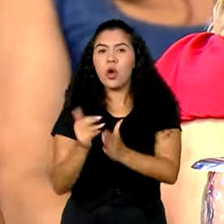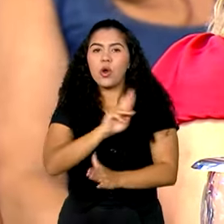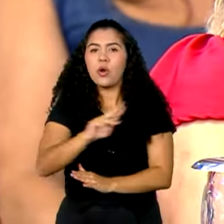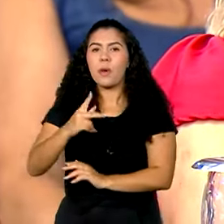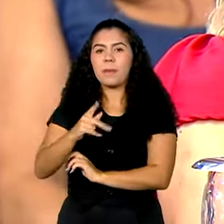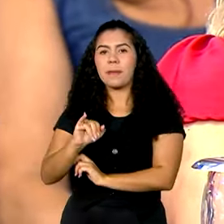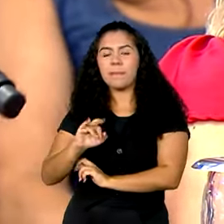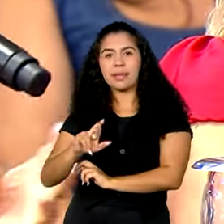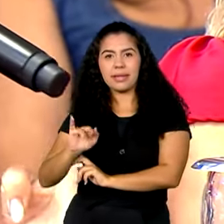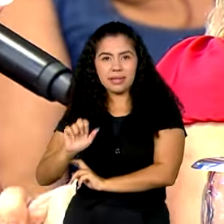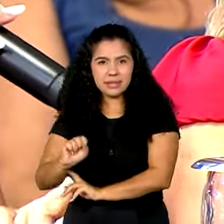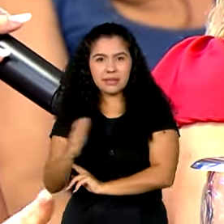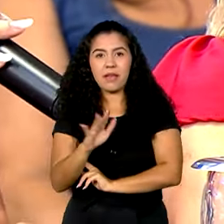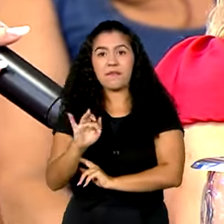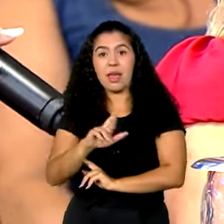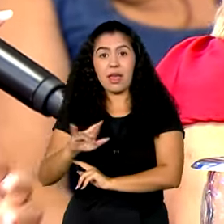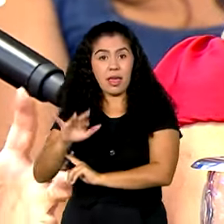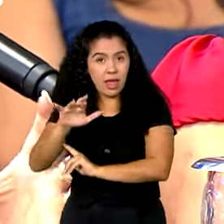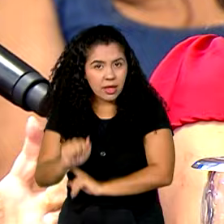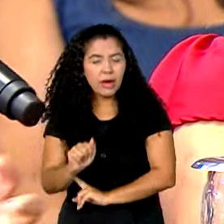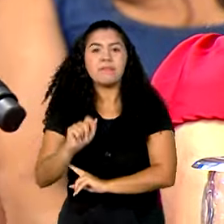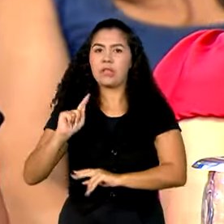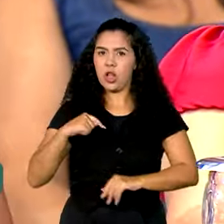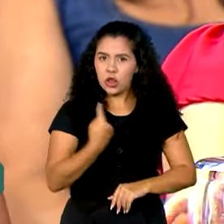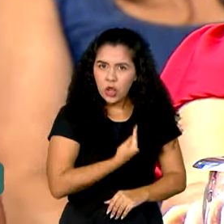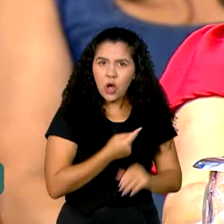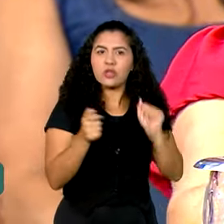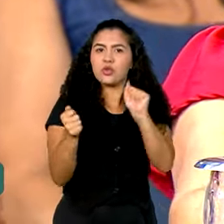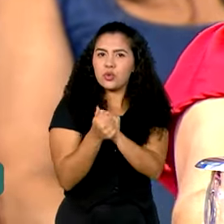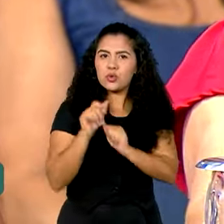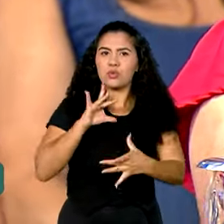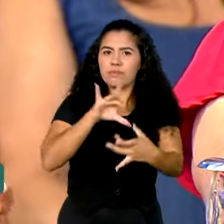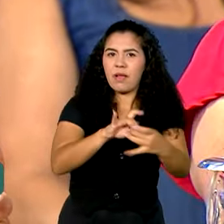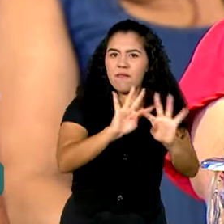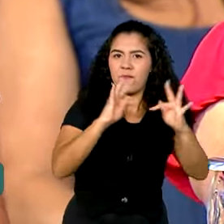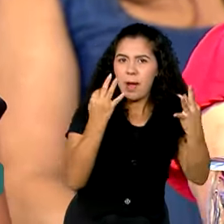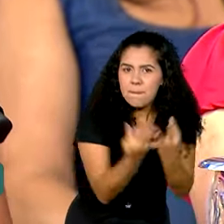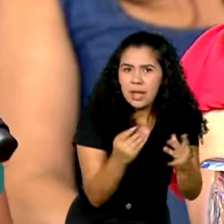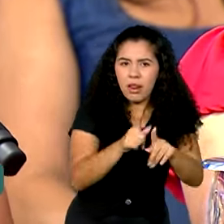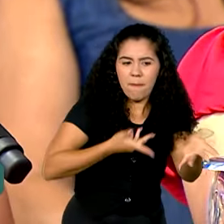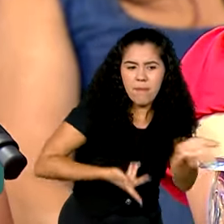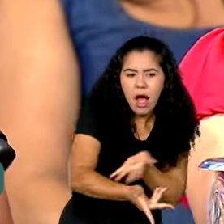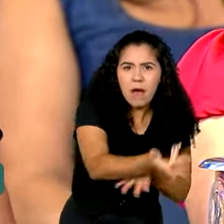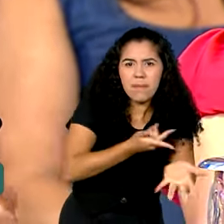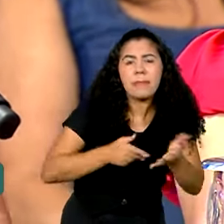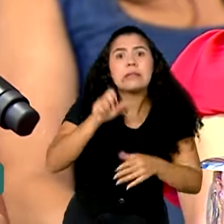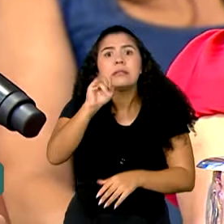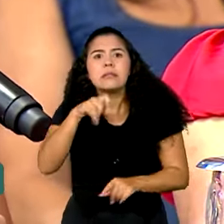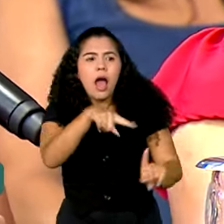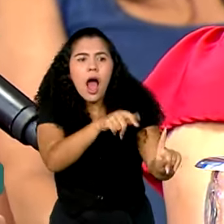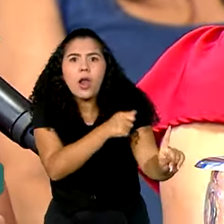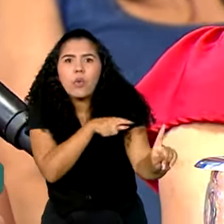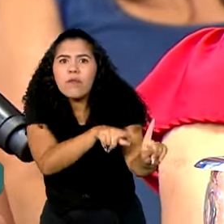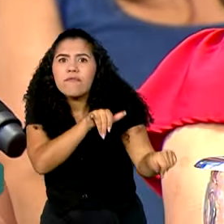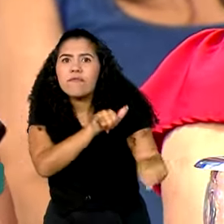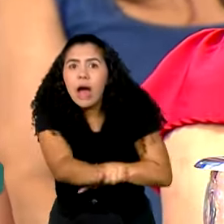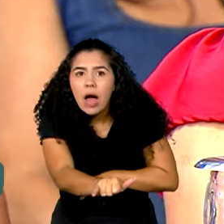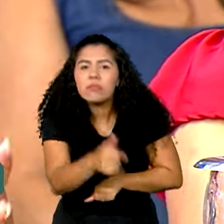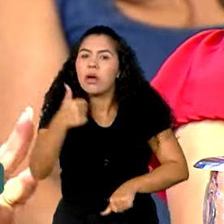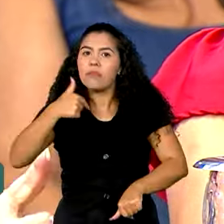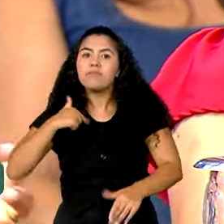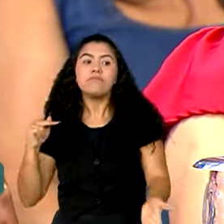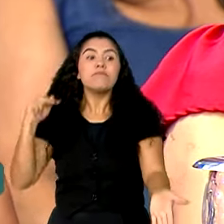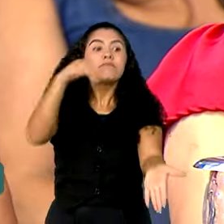cada profissional, cada família, cada comunidade. Se a minha criança falta, eu vou buscar em